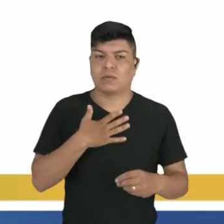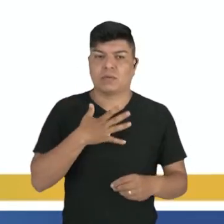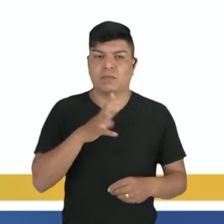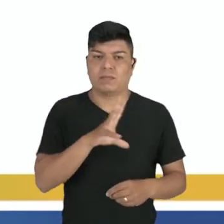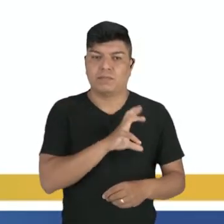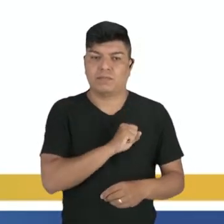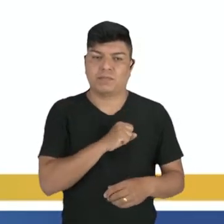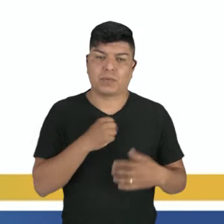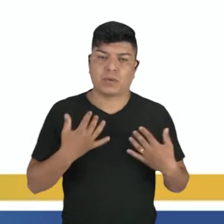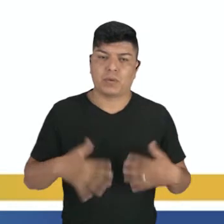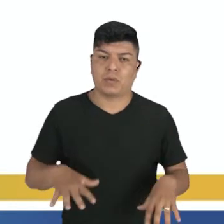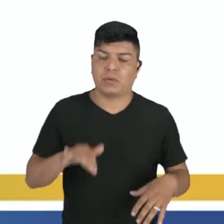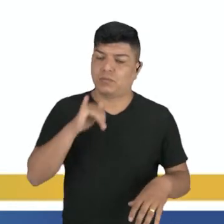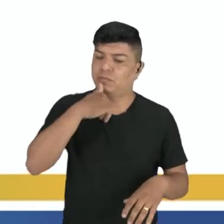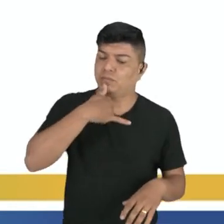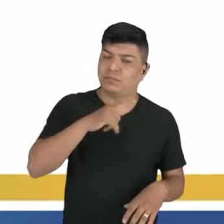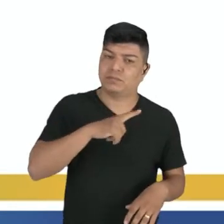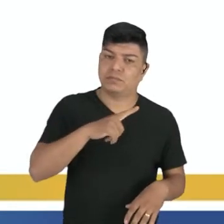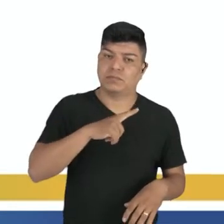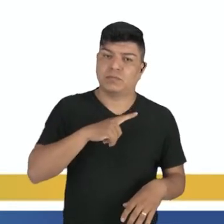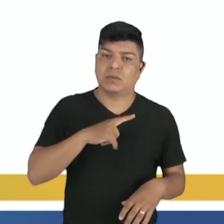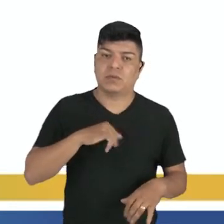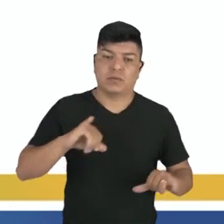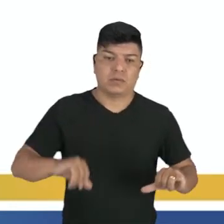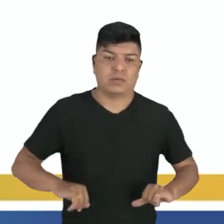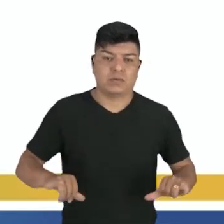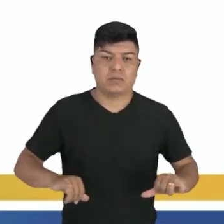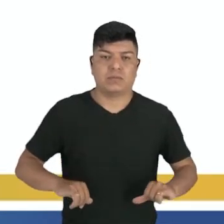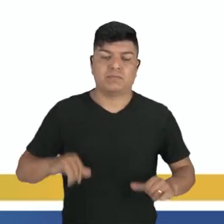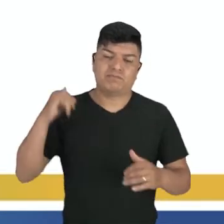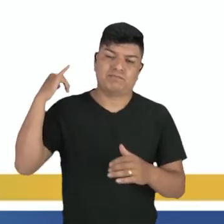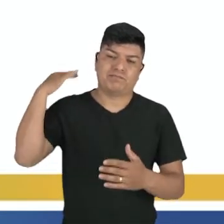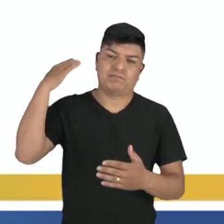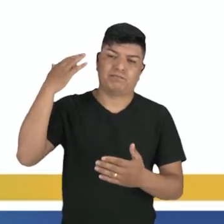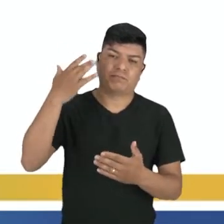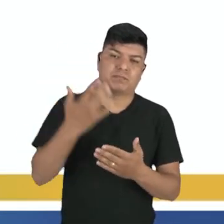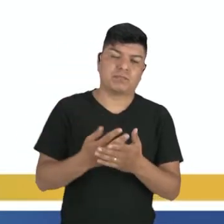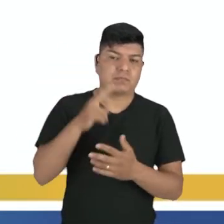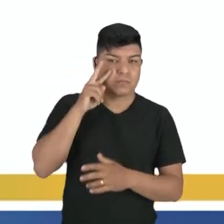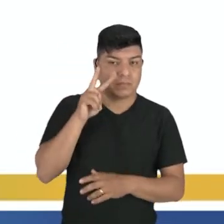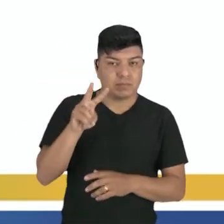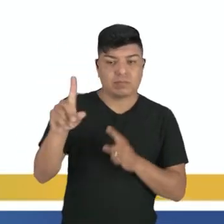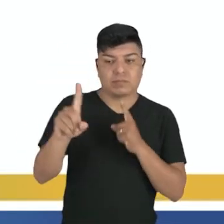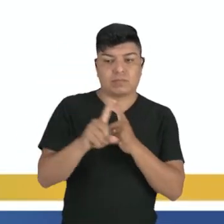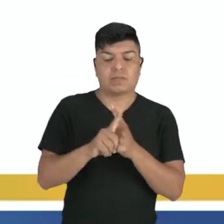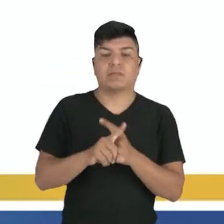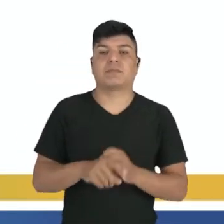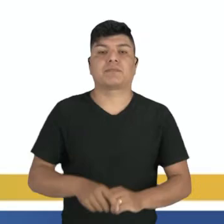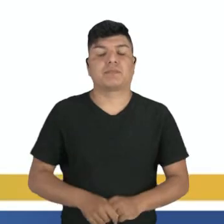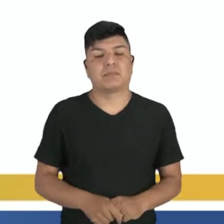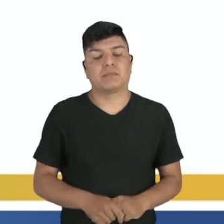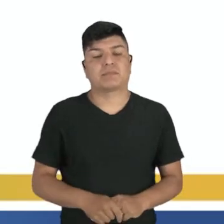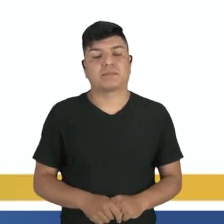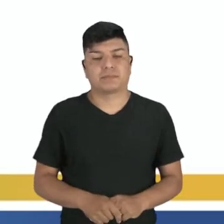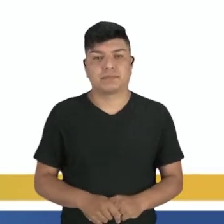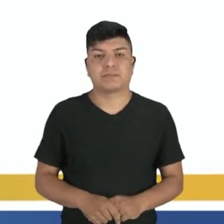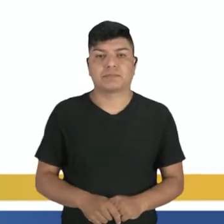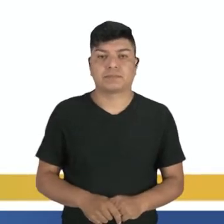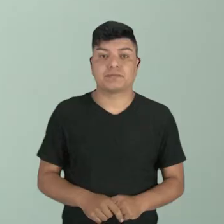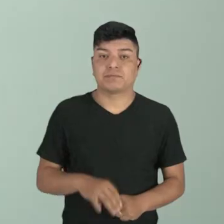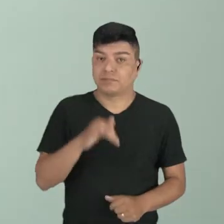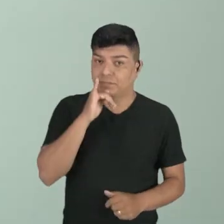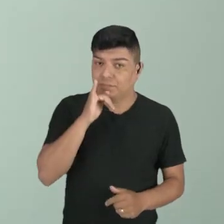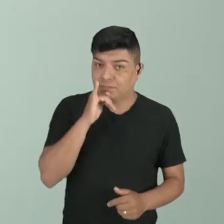amor, a tristeza que tenho e a imensa dor que sofro desde o dia em que vos vi. Então, esse